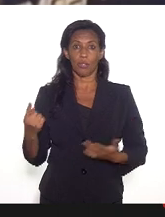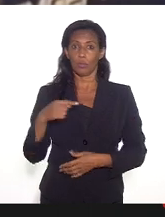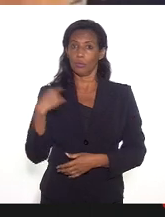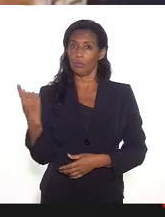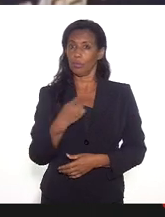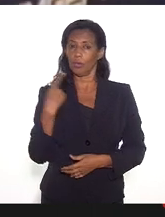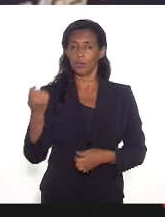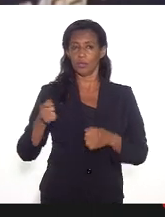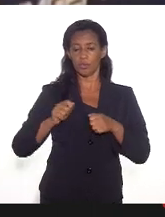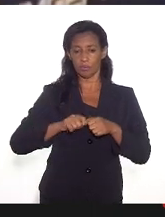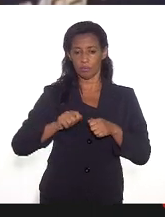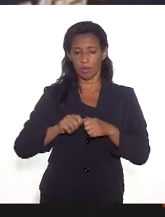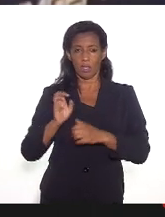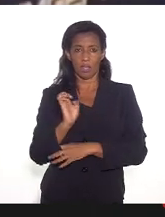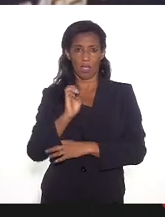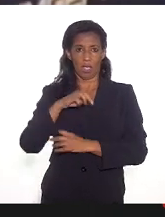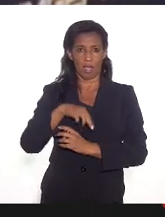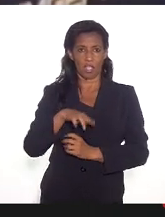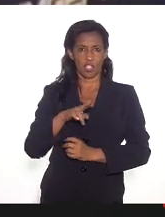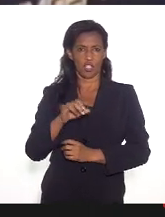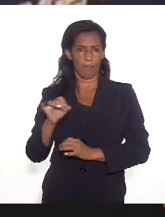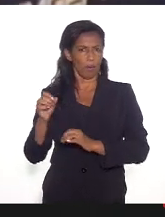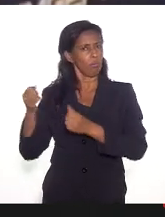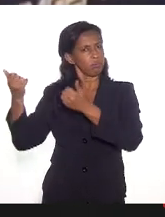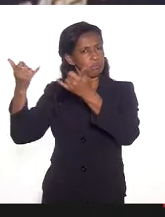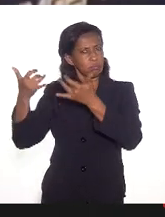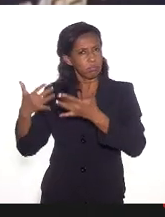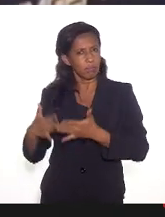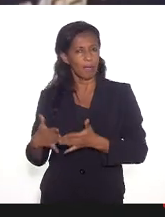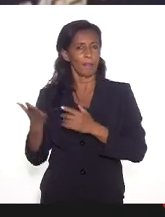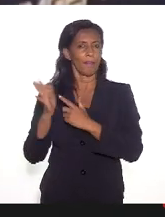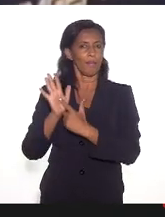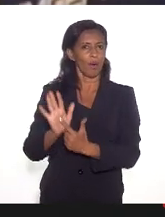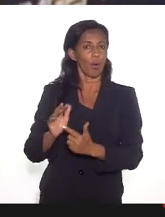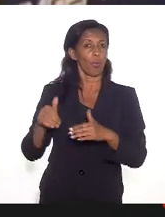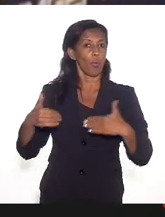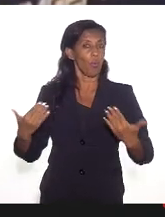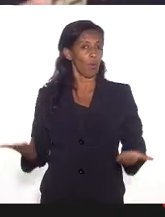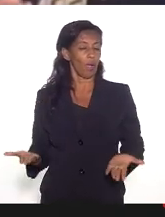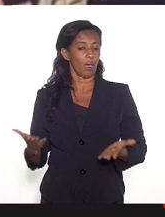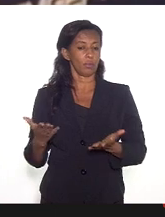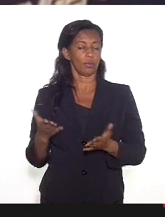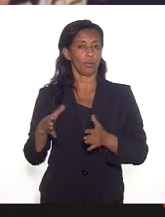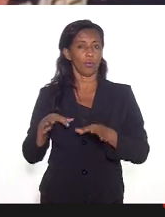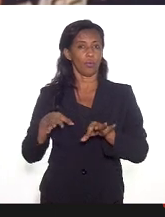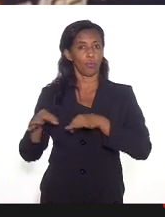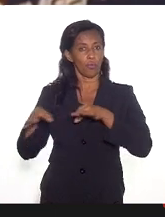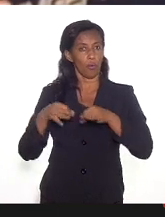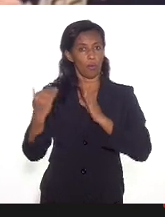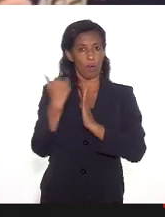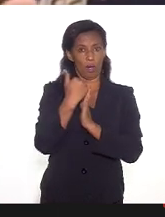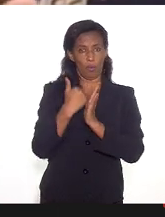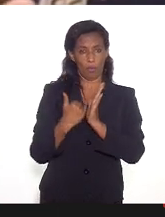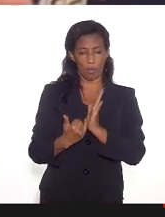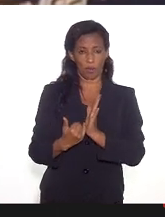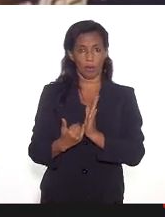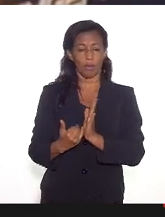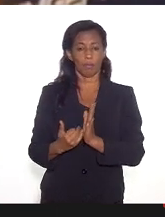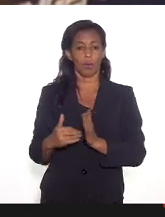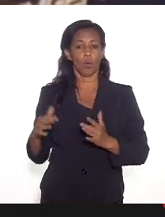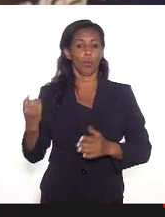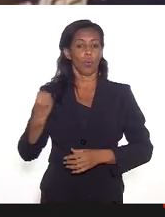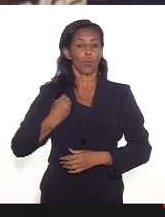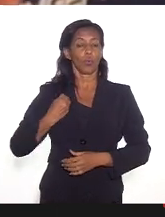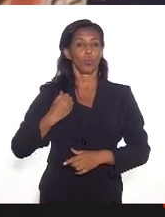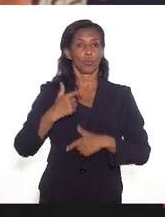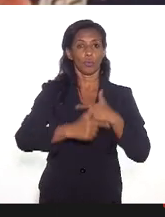matriz de insumo produto na Engepron para justamente apresentar, quando formular um programa desse, qual é o número